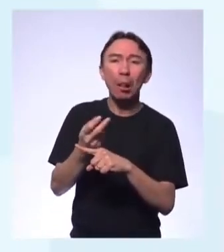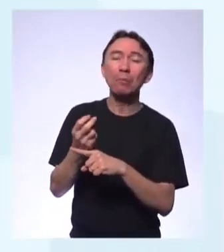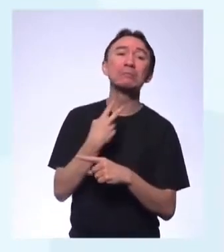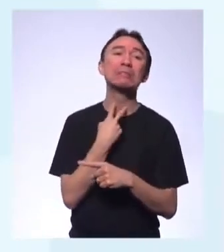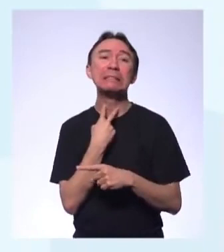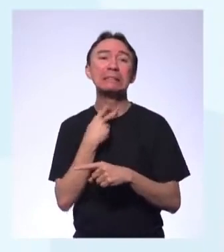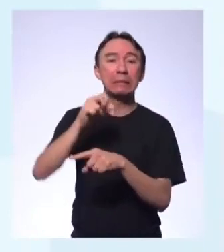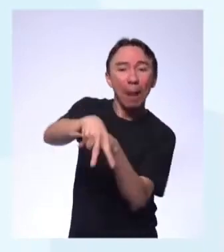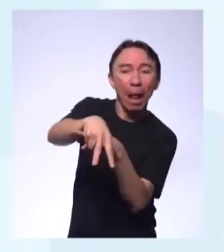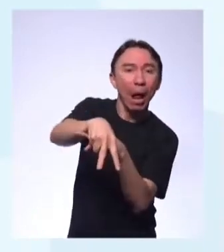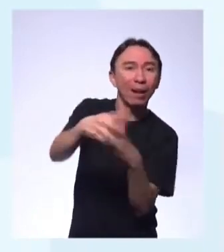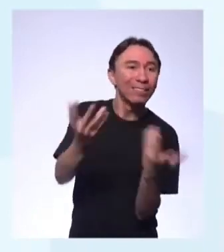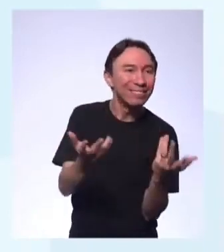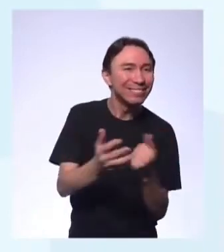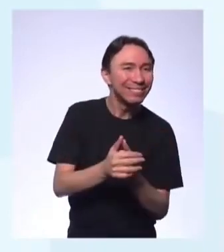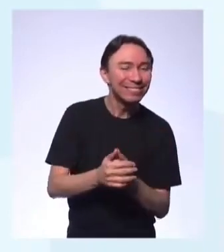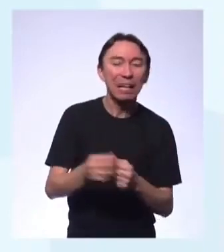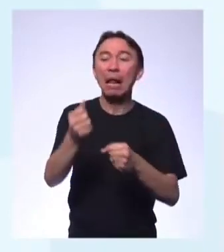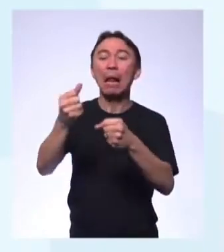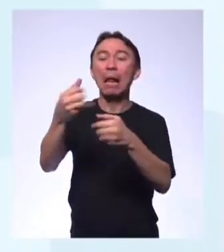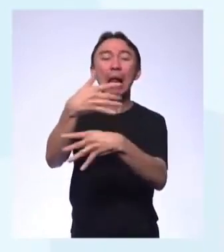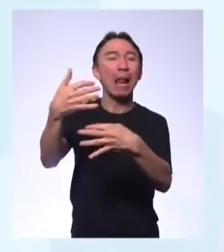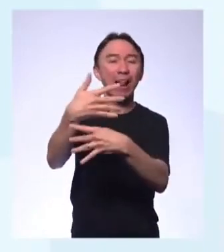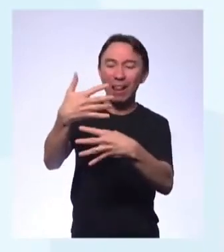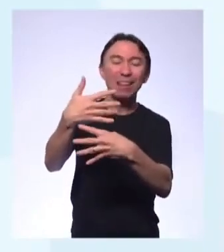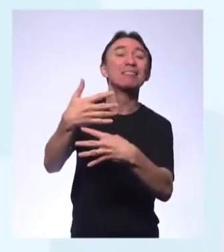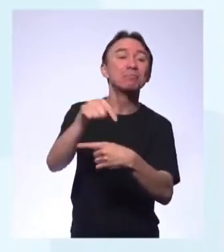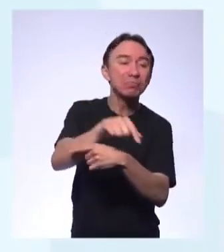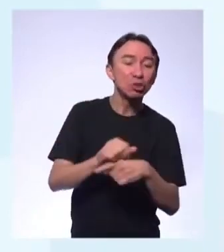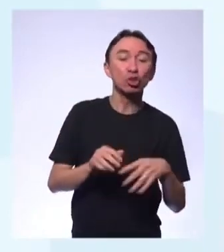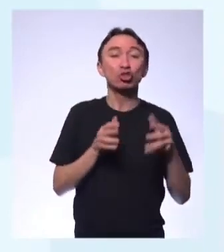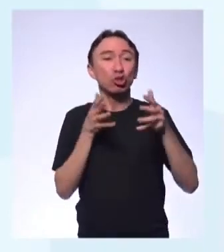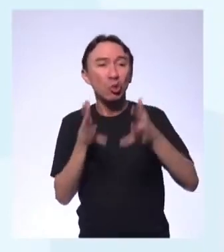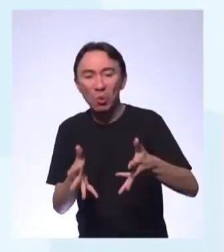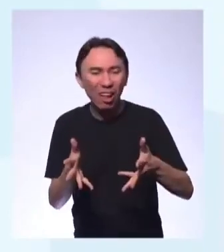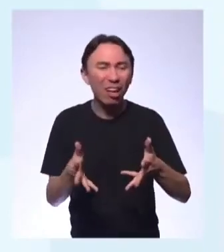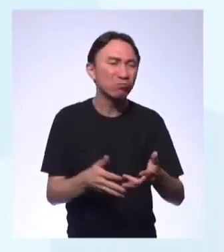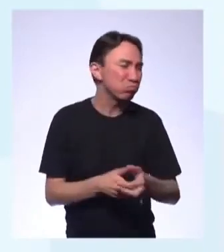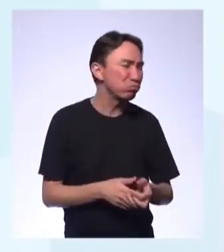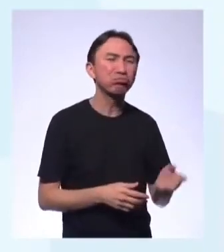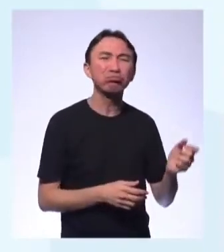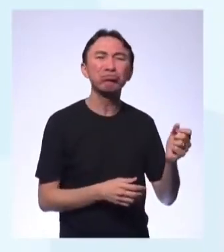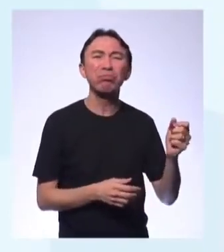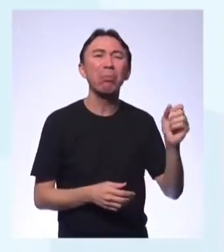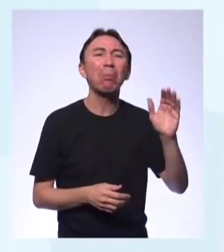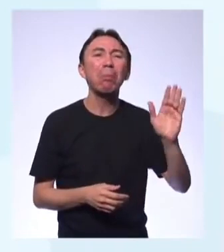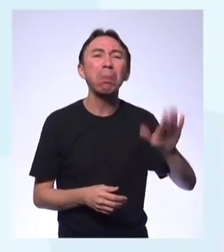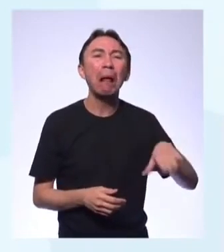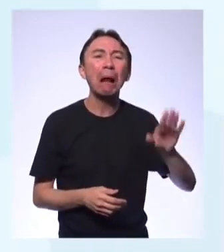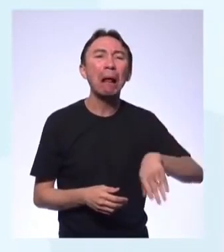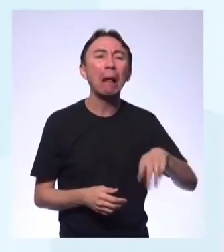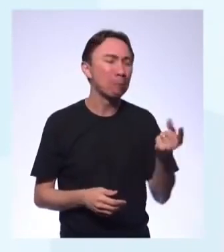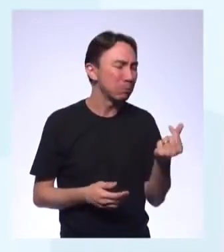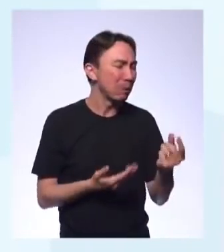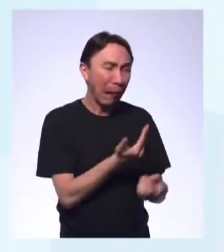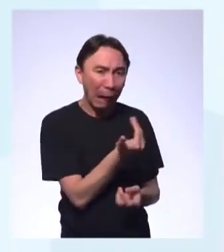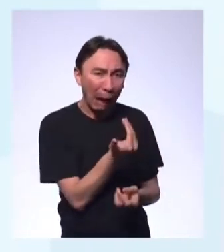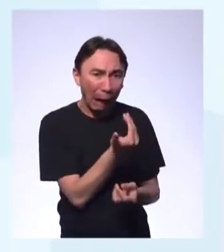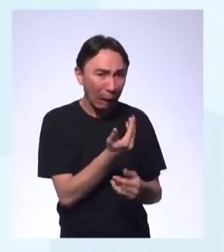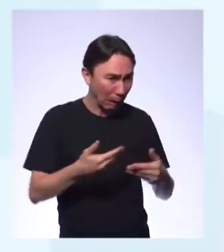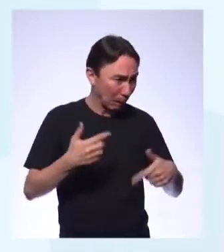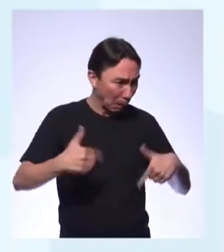cidade, ela é considerada chamada mão de obra barata, porque esse trabalhador que saiu do campo e foi para a cidade